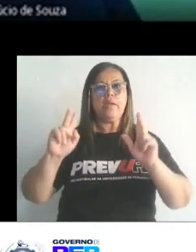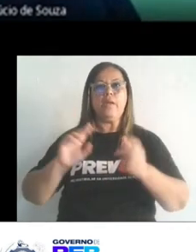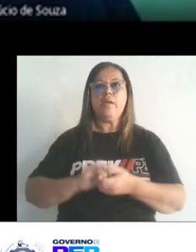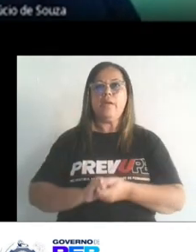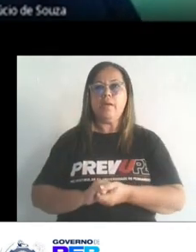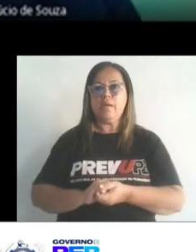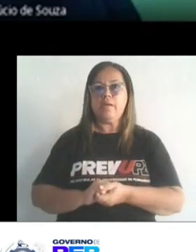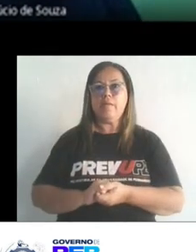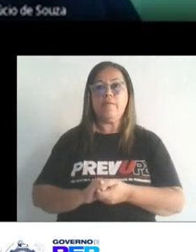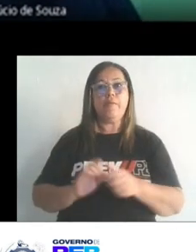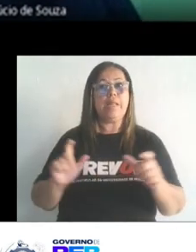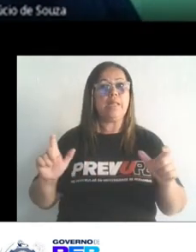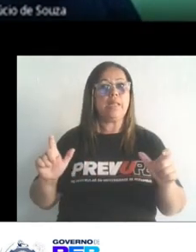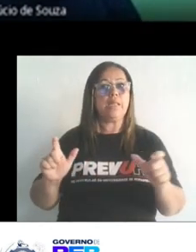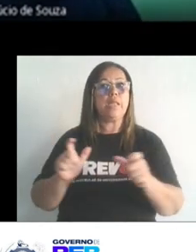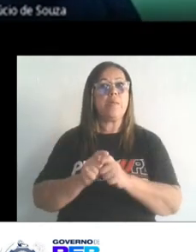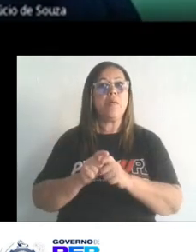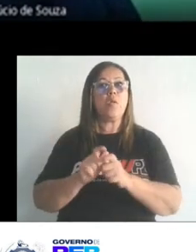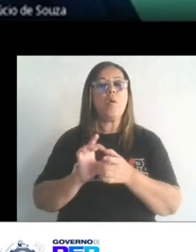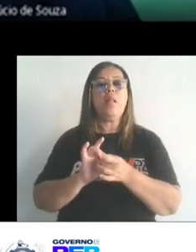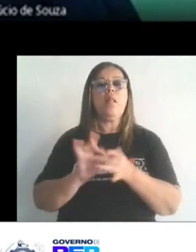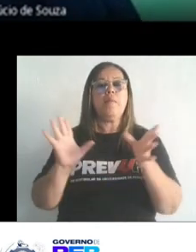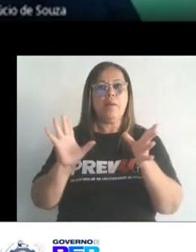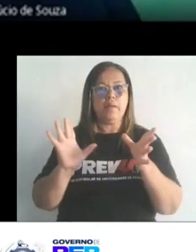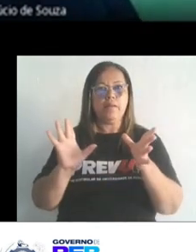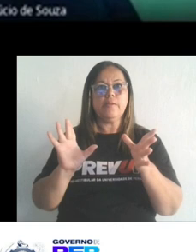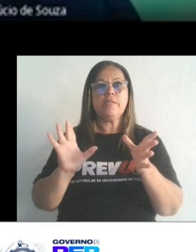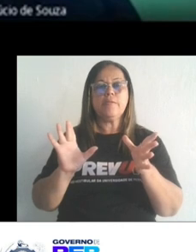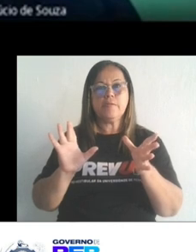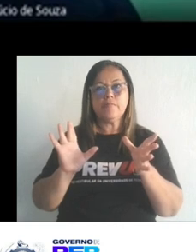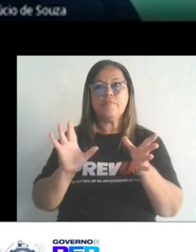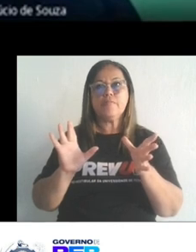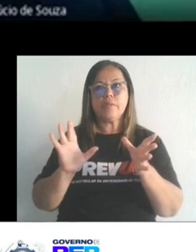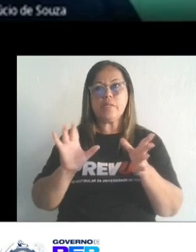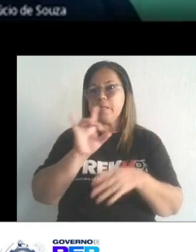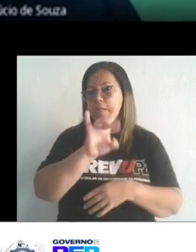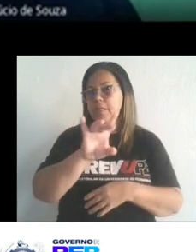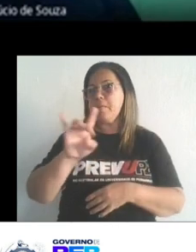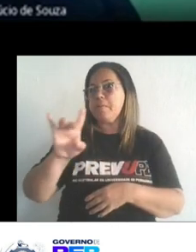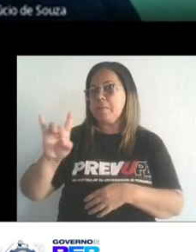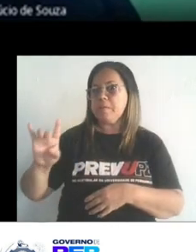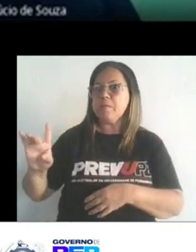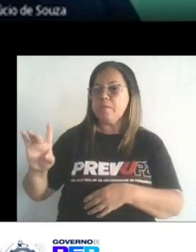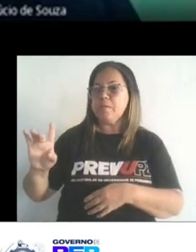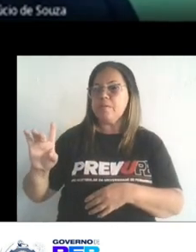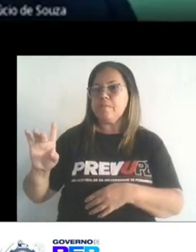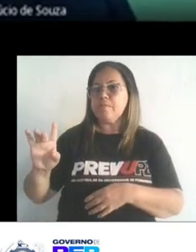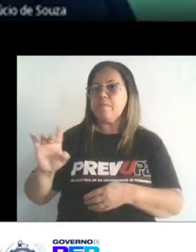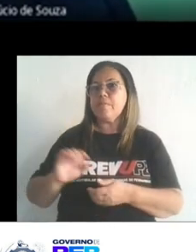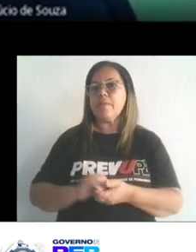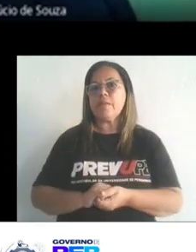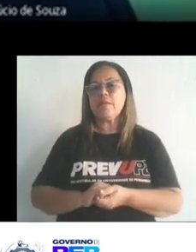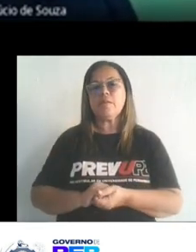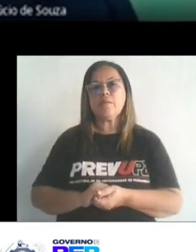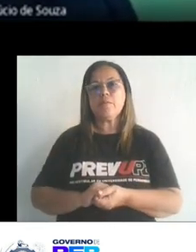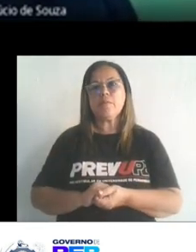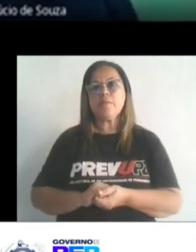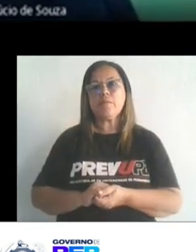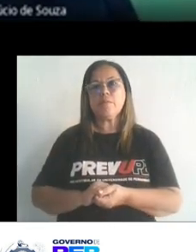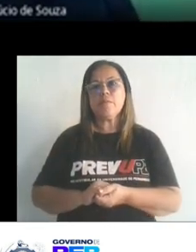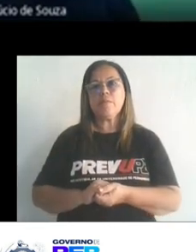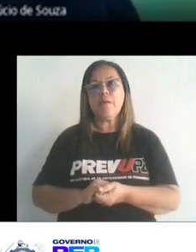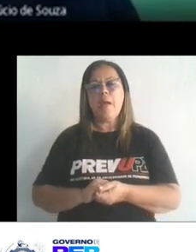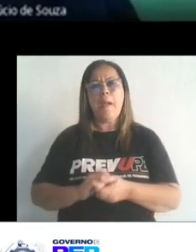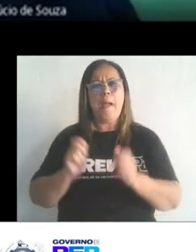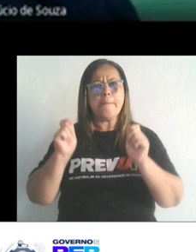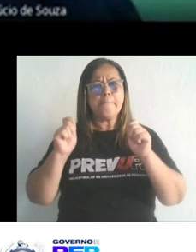restringir as liberdades do indivíduo ele vai restringir as